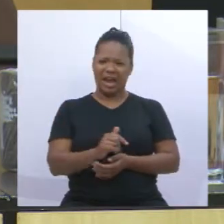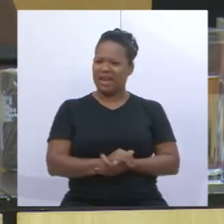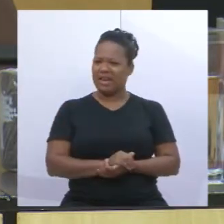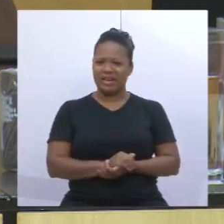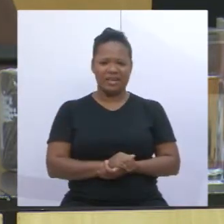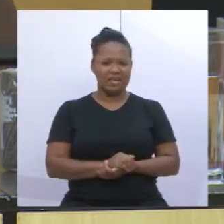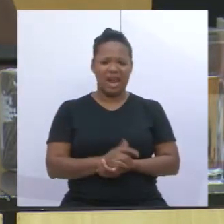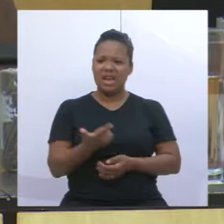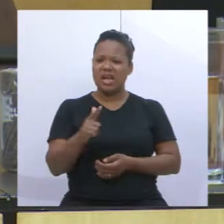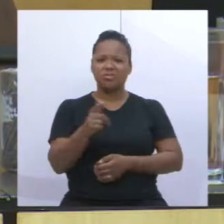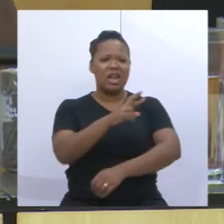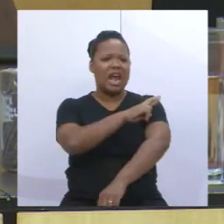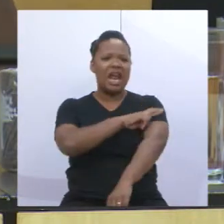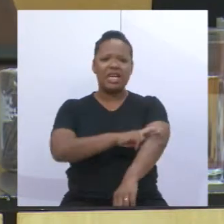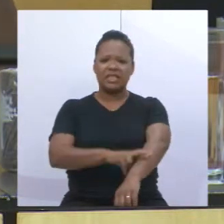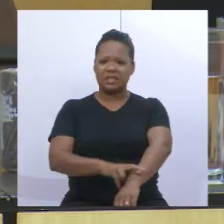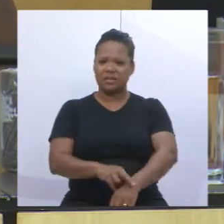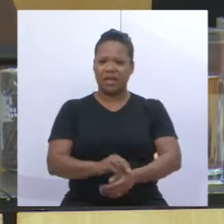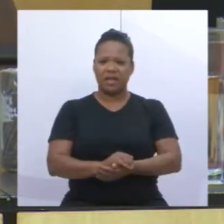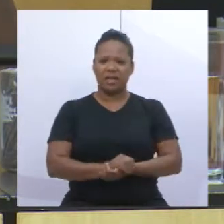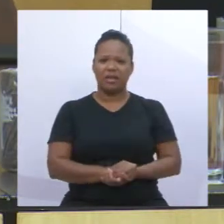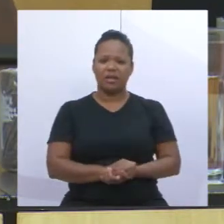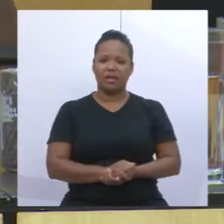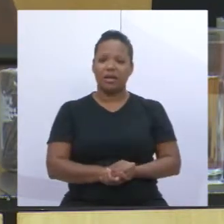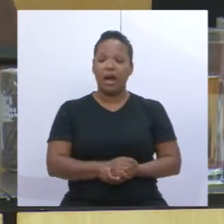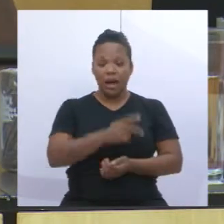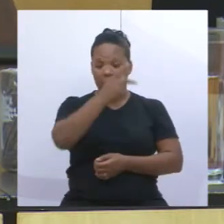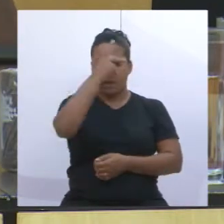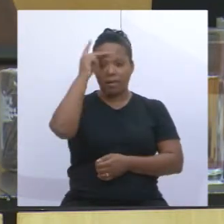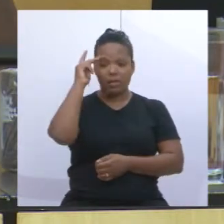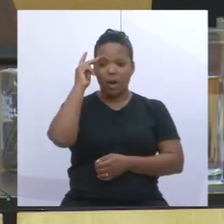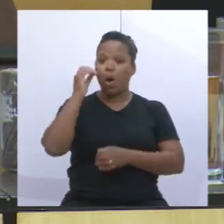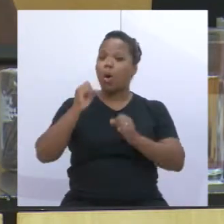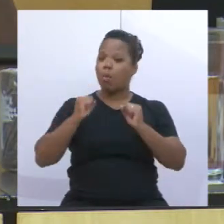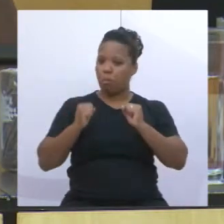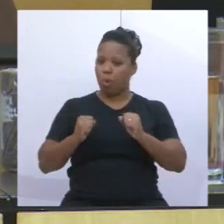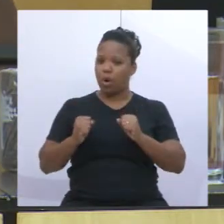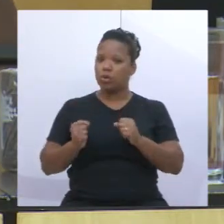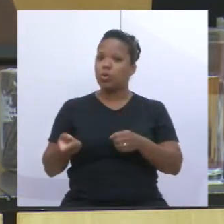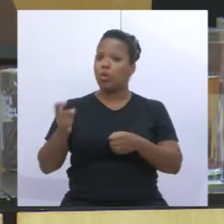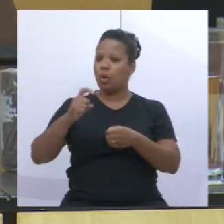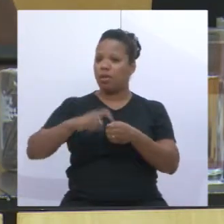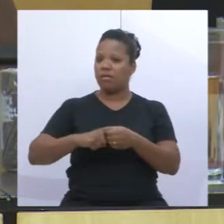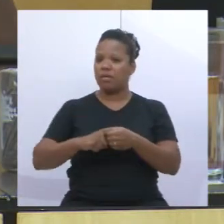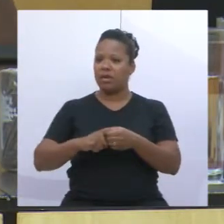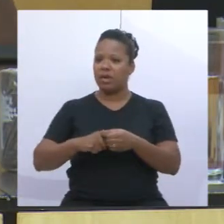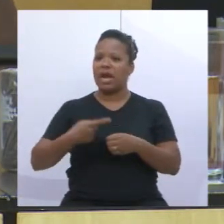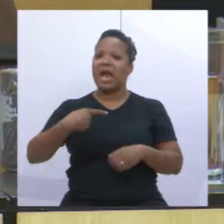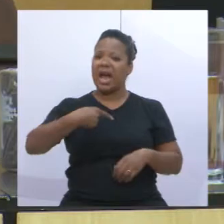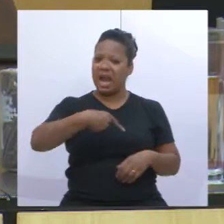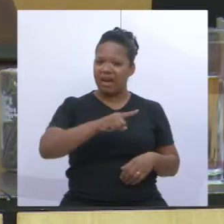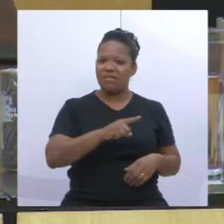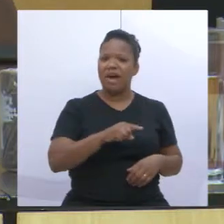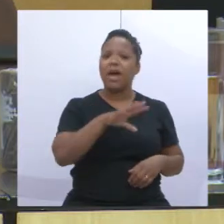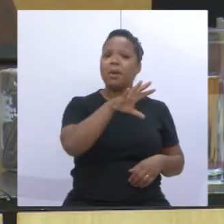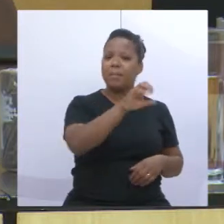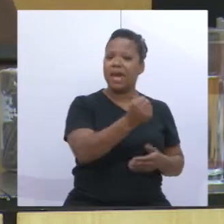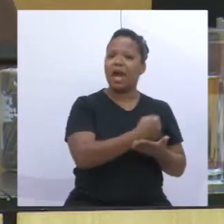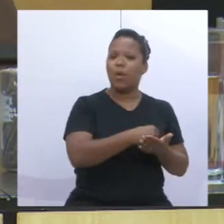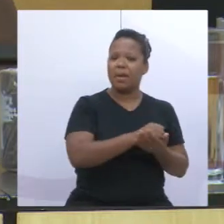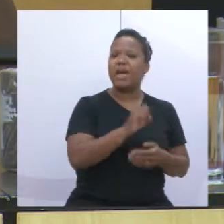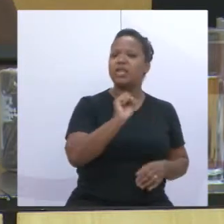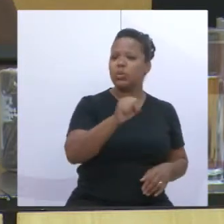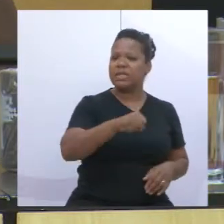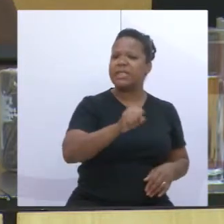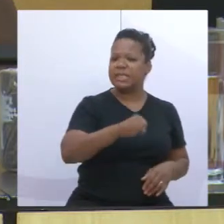consciente. Não respeita o seu próximo. Tem aquela pessoa que pode ter o convênio e ela vai pegar o medicamento lá